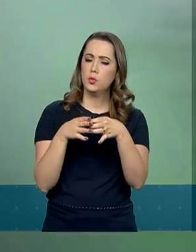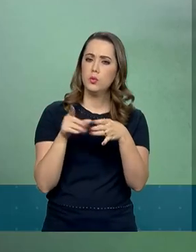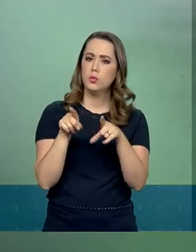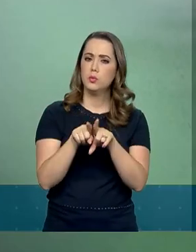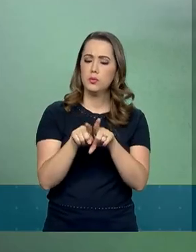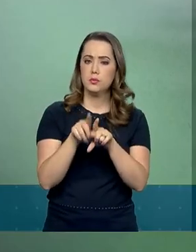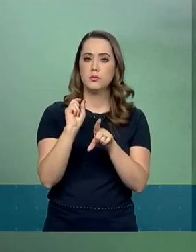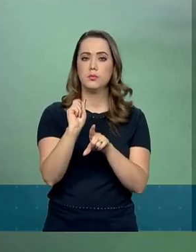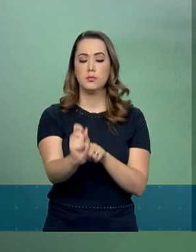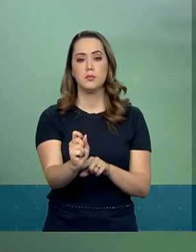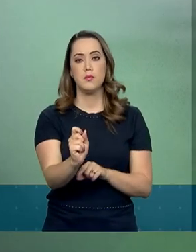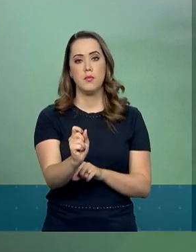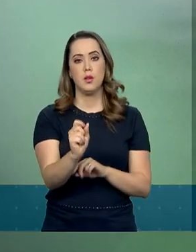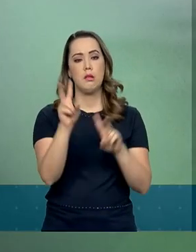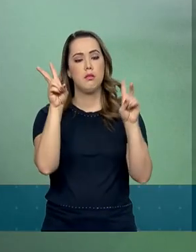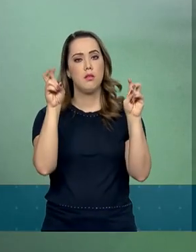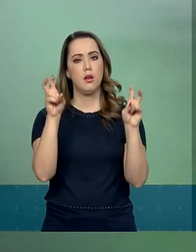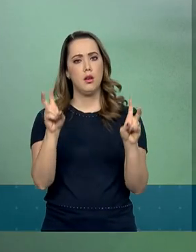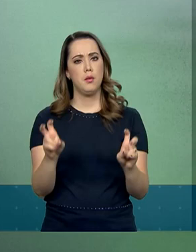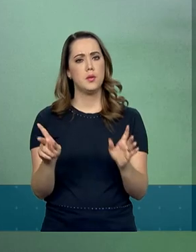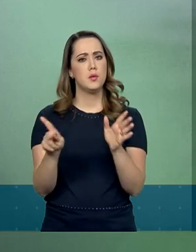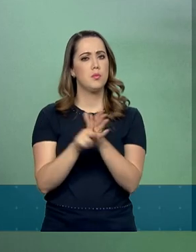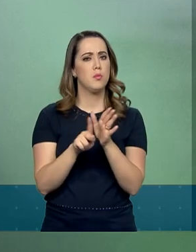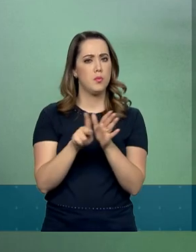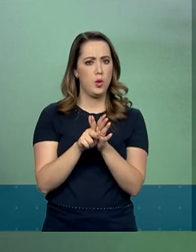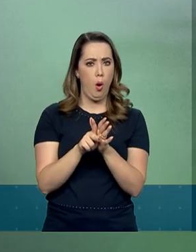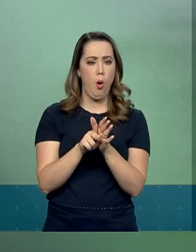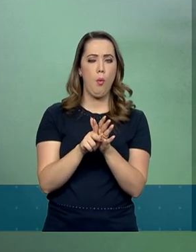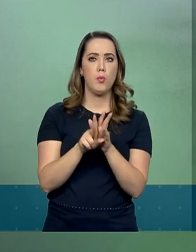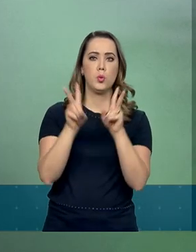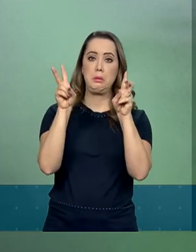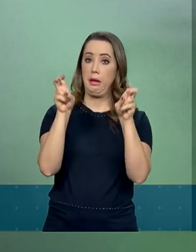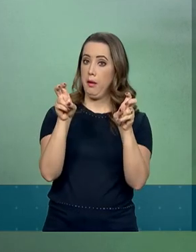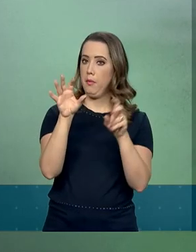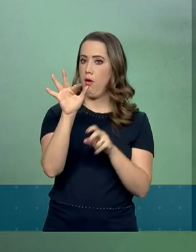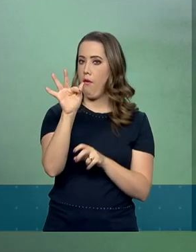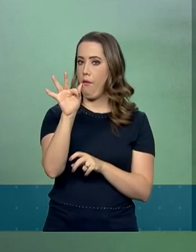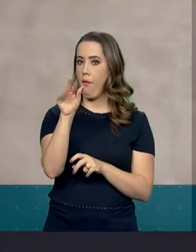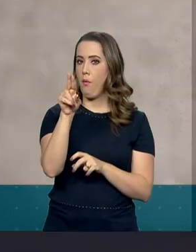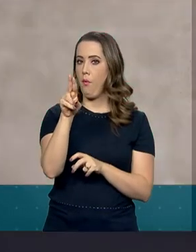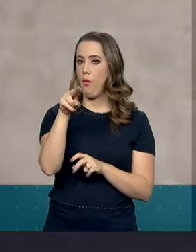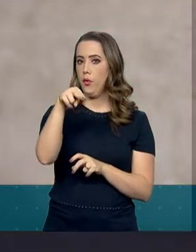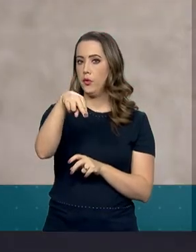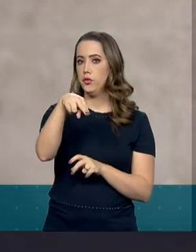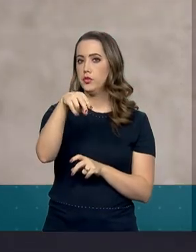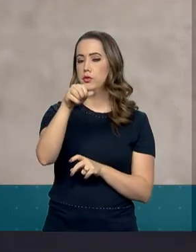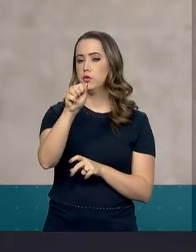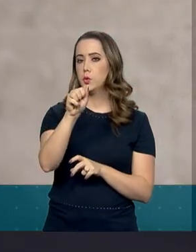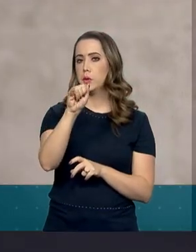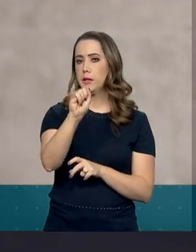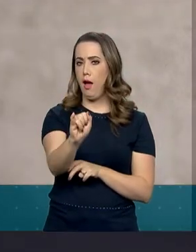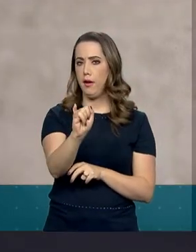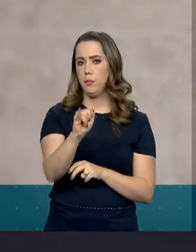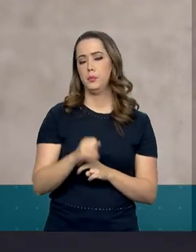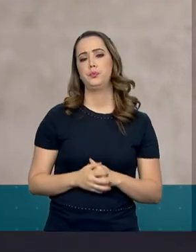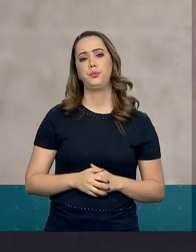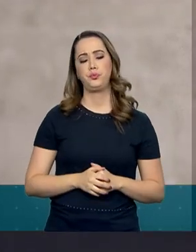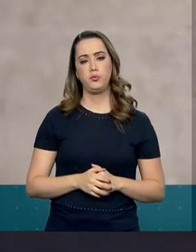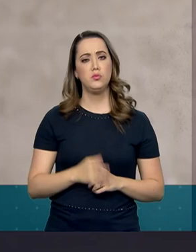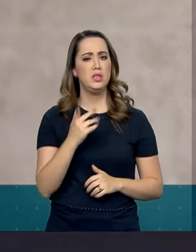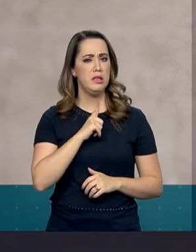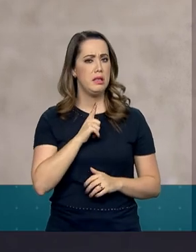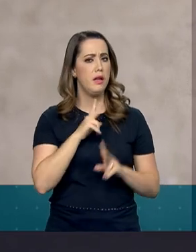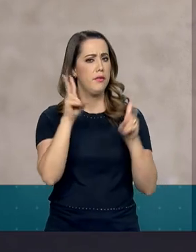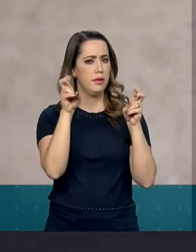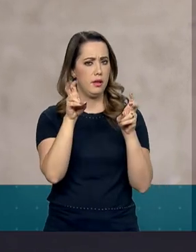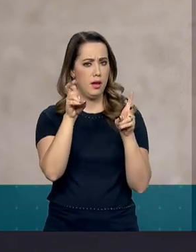teriam é tratado as questões relativas à funai eu gostaria de saber primeiro céu foi tratado em relação a alguma coisa em relação à ocupação